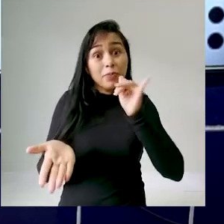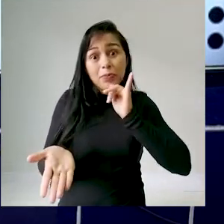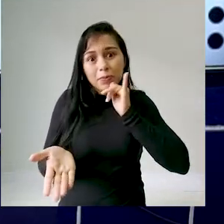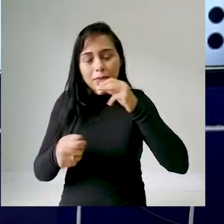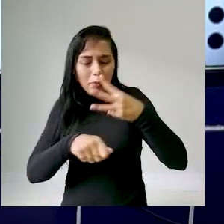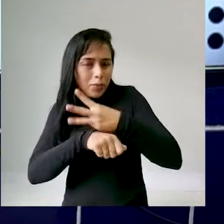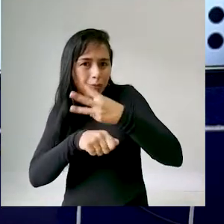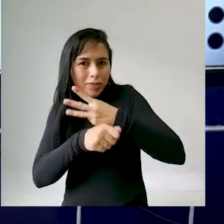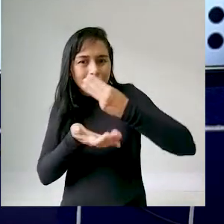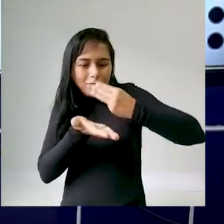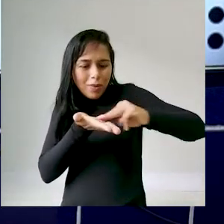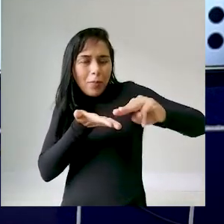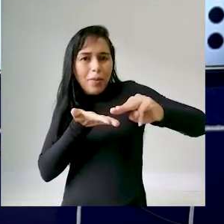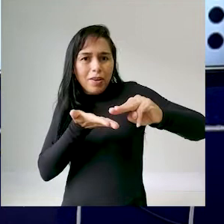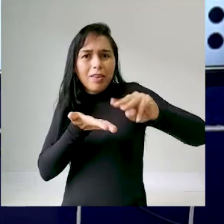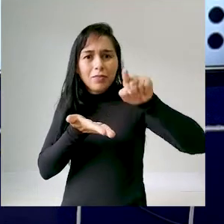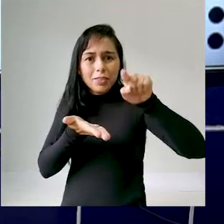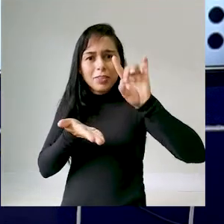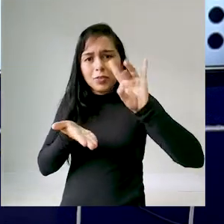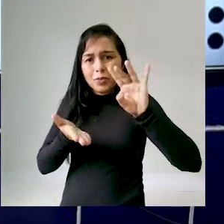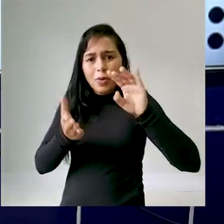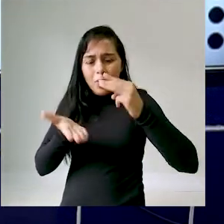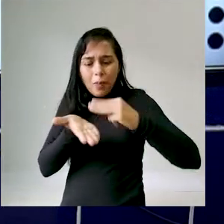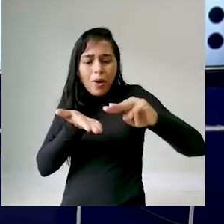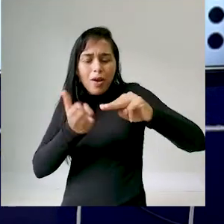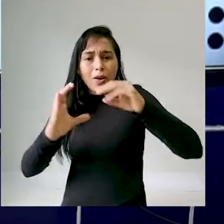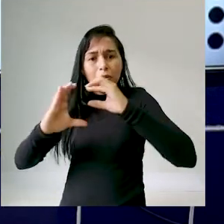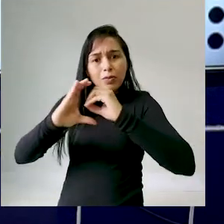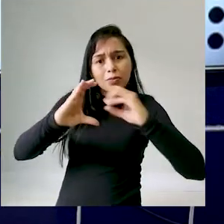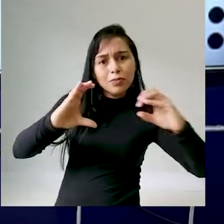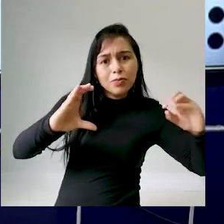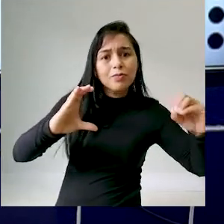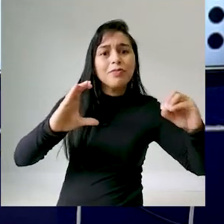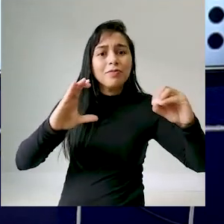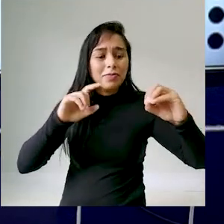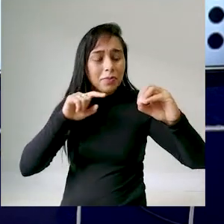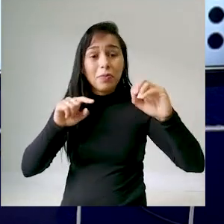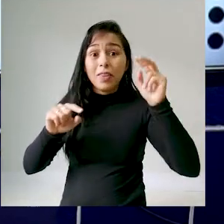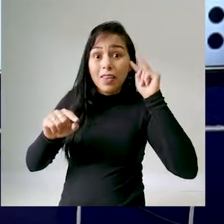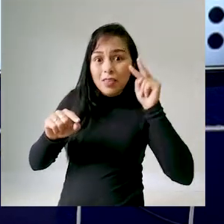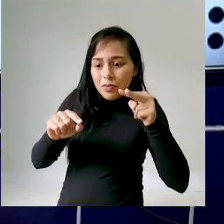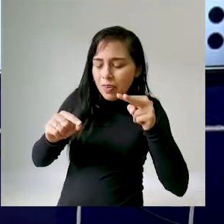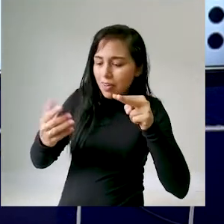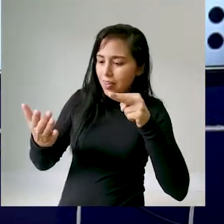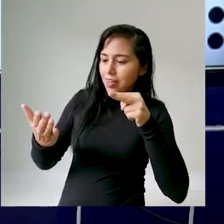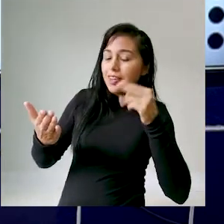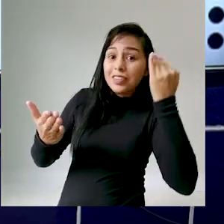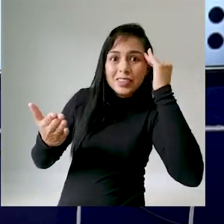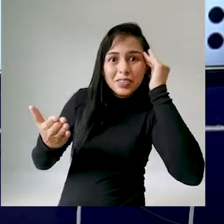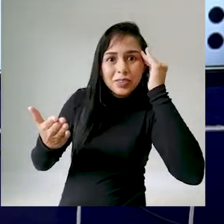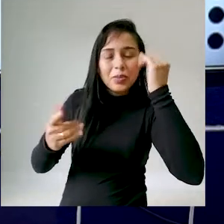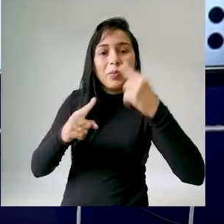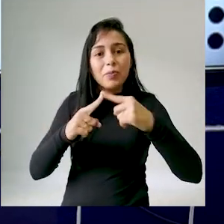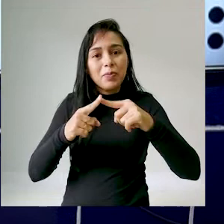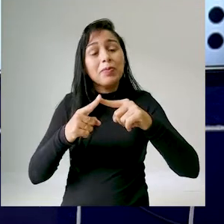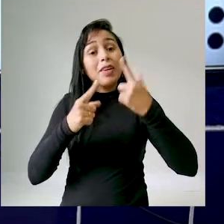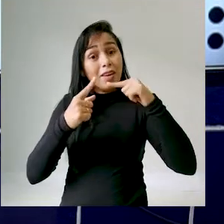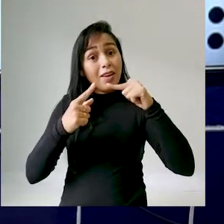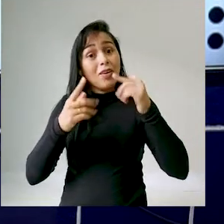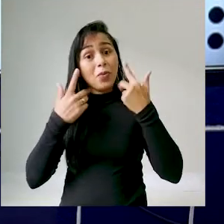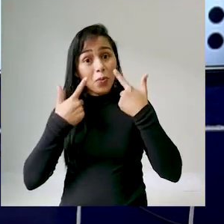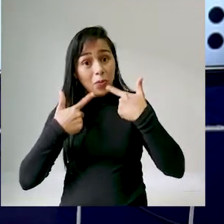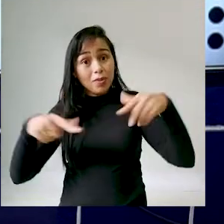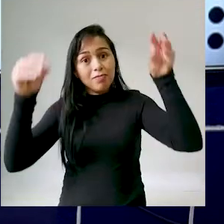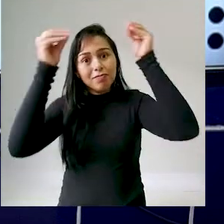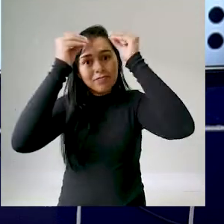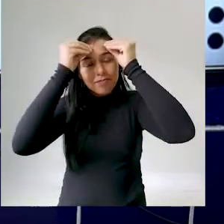enviou uma figurinha para o seu amigo, você não utilizou palavra nenhuma, só mandou aquela figurinha, você se comunicou com ele, ele entendeu,